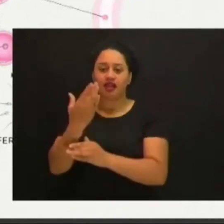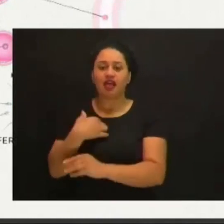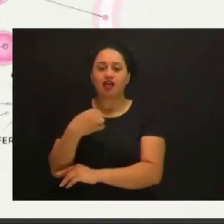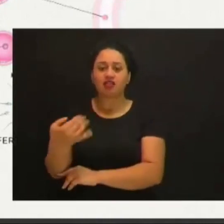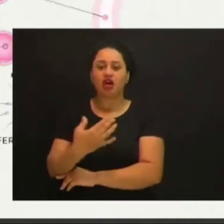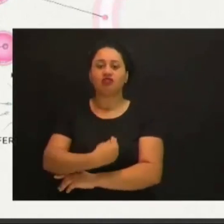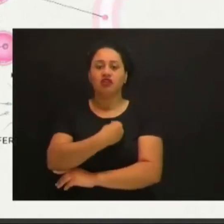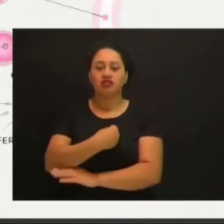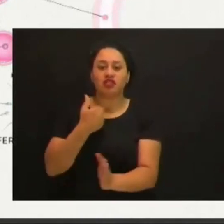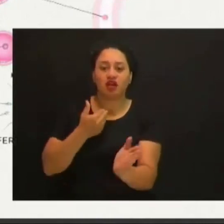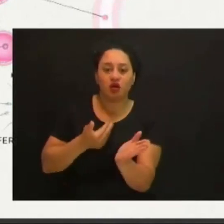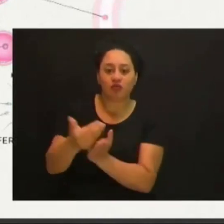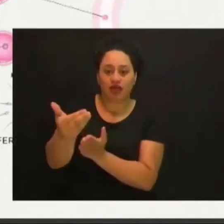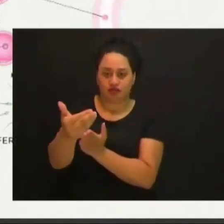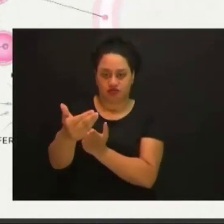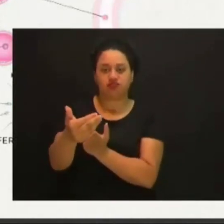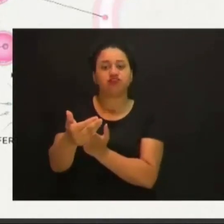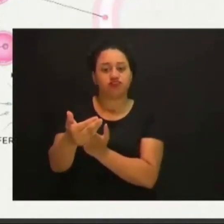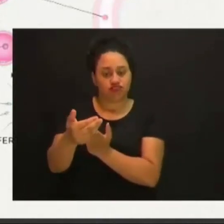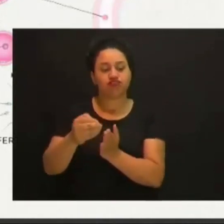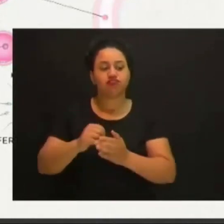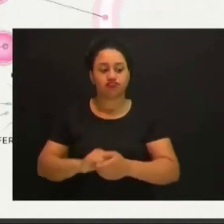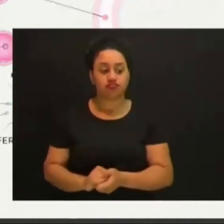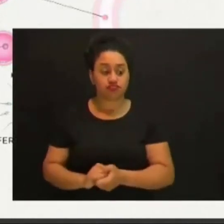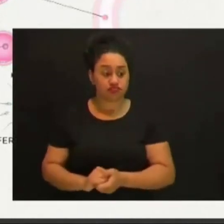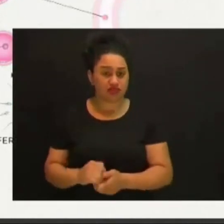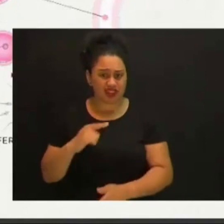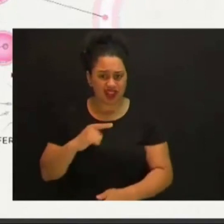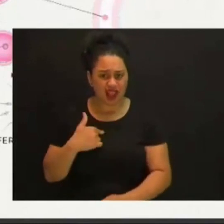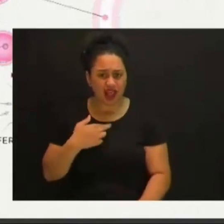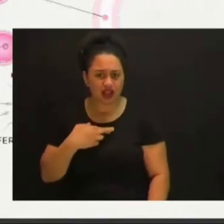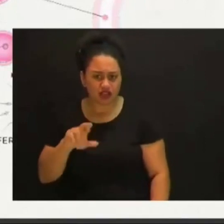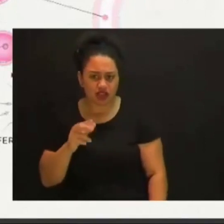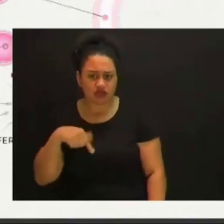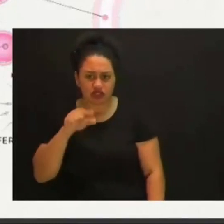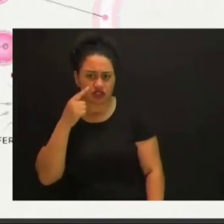terá início. Algo de religioso aqui vocês estão vendo?